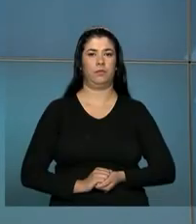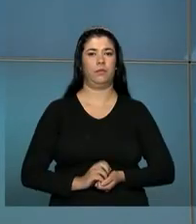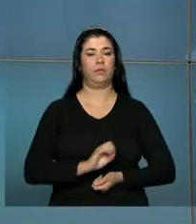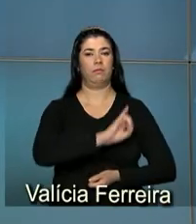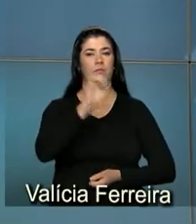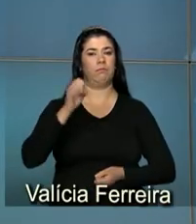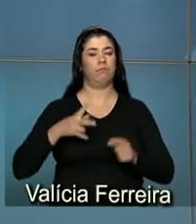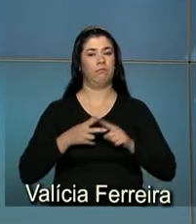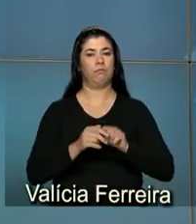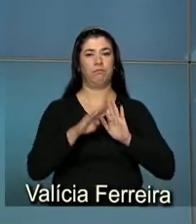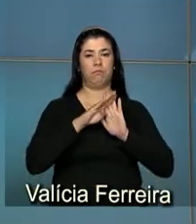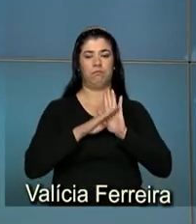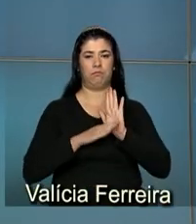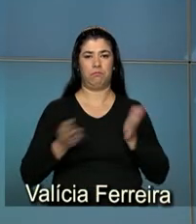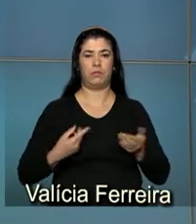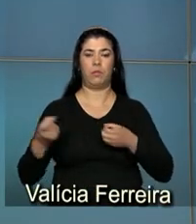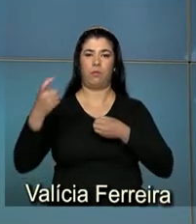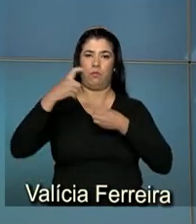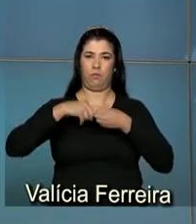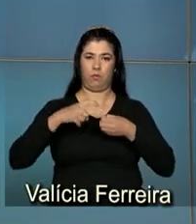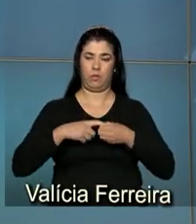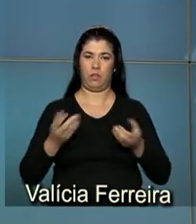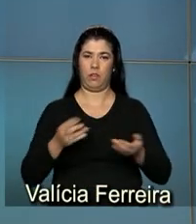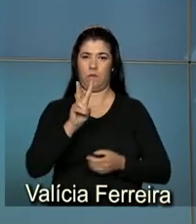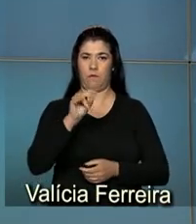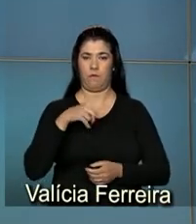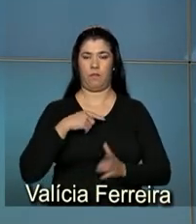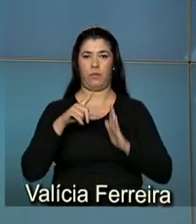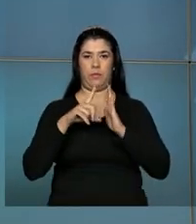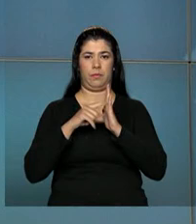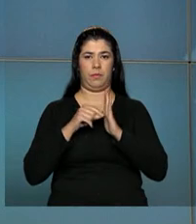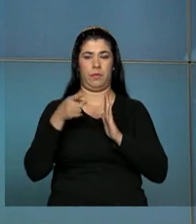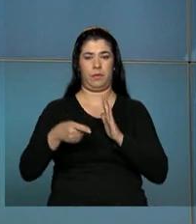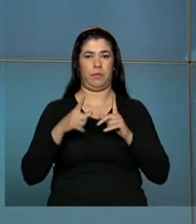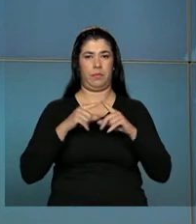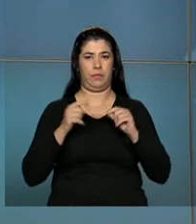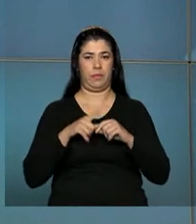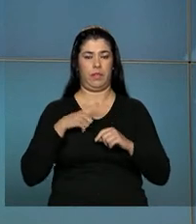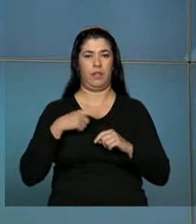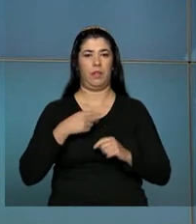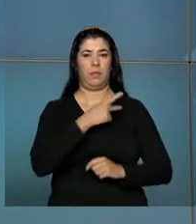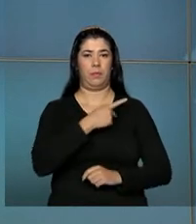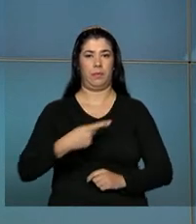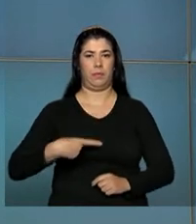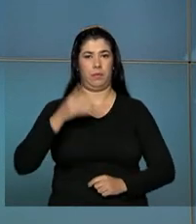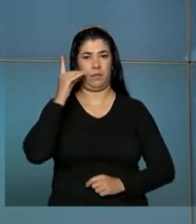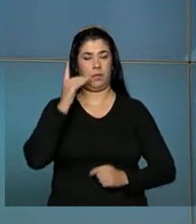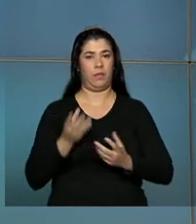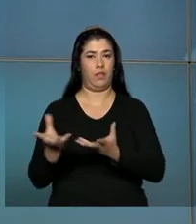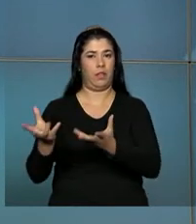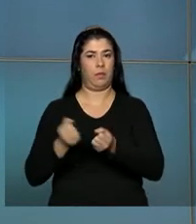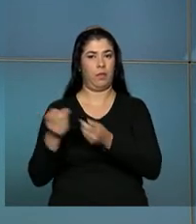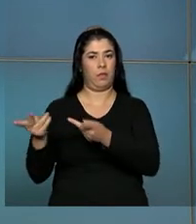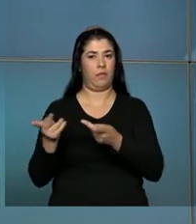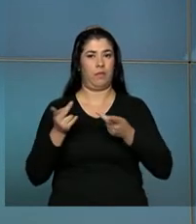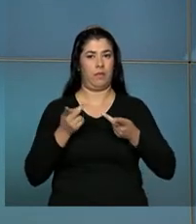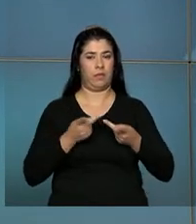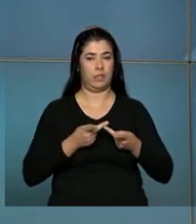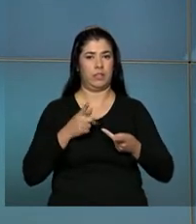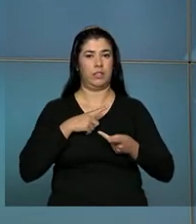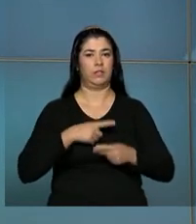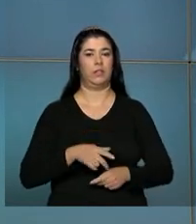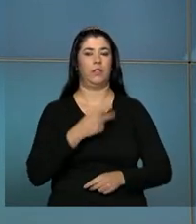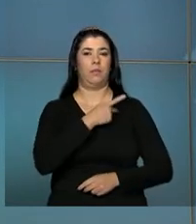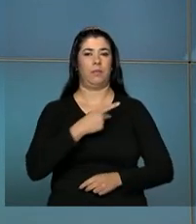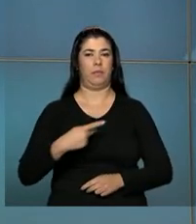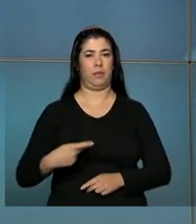Olá, interrompemos a programação para voltar ao vivo ao Palácio do Planalto. A presidenta Dilma Rousseff recebe hoje, em visita de Estado, a presidenta